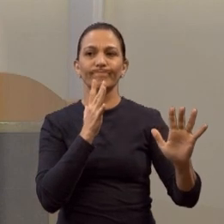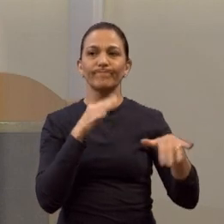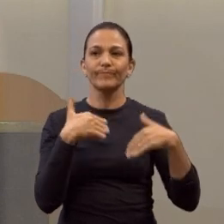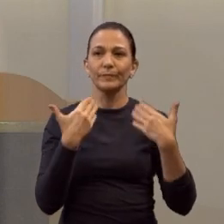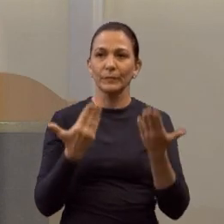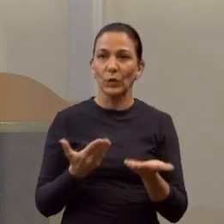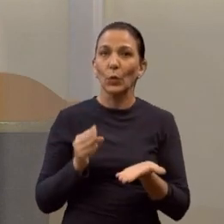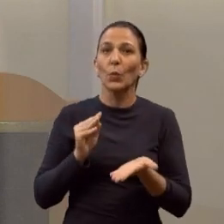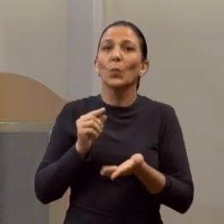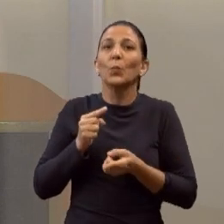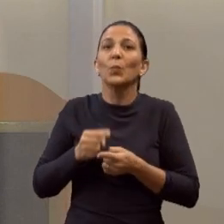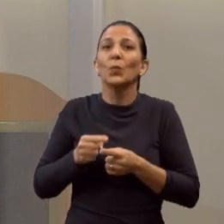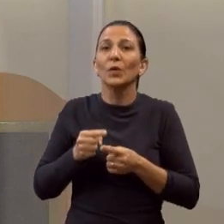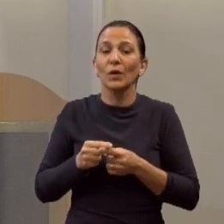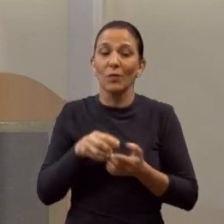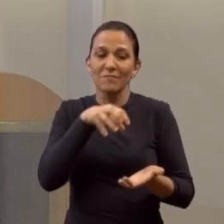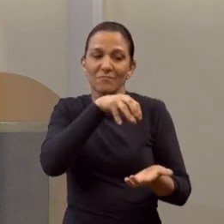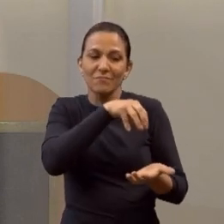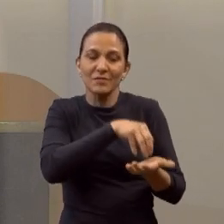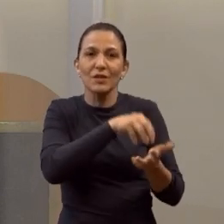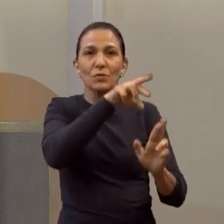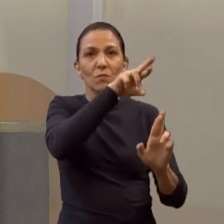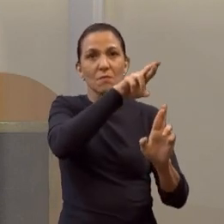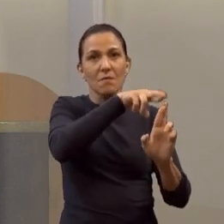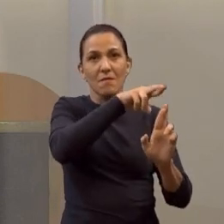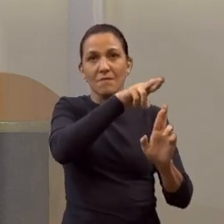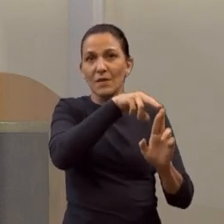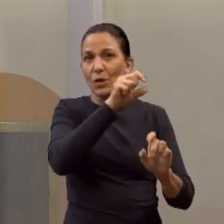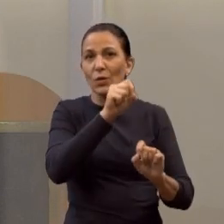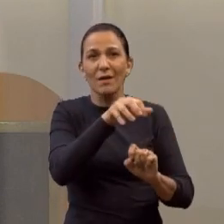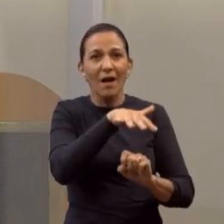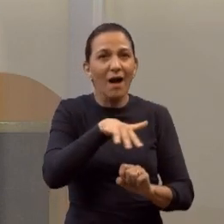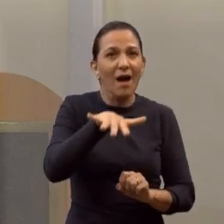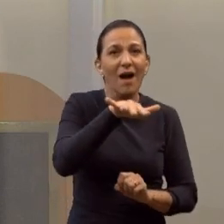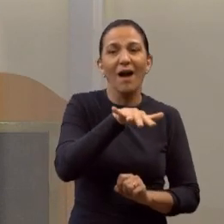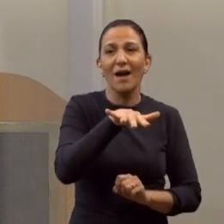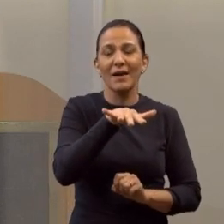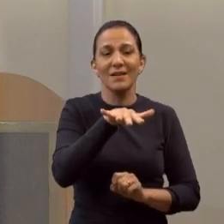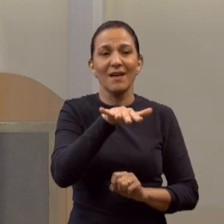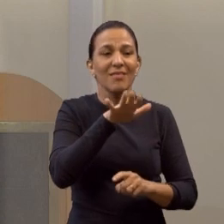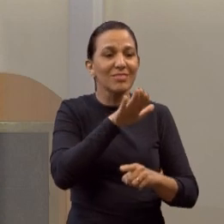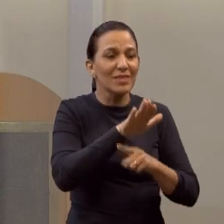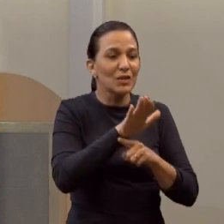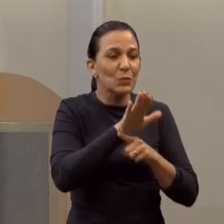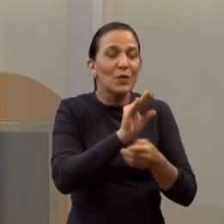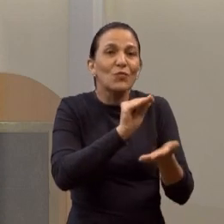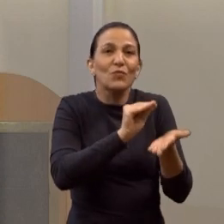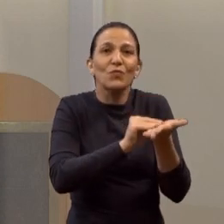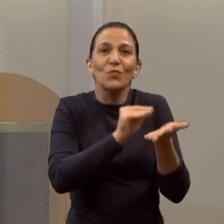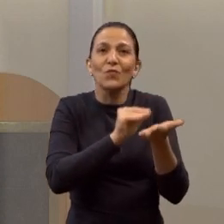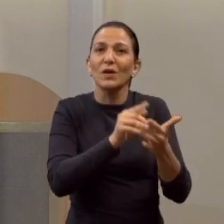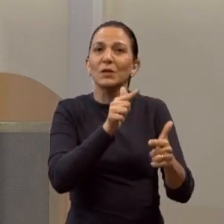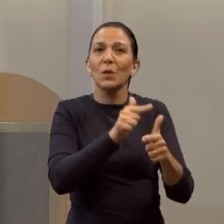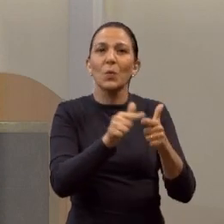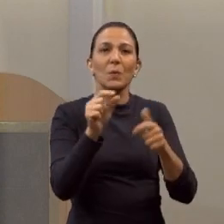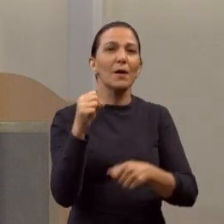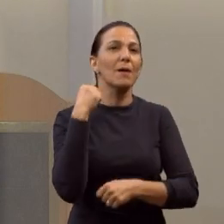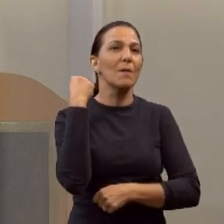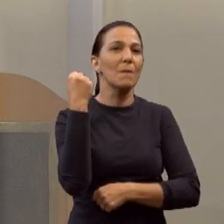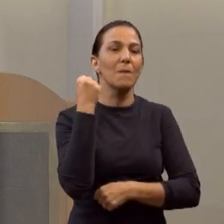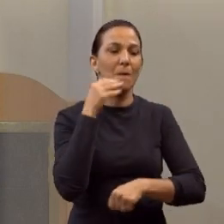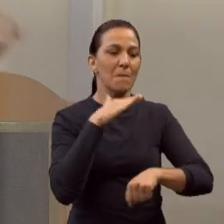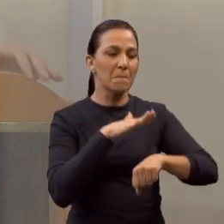minha gente? Porque o centro de referência ele não tem espaço para dar atendimento, e esse é o problema mais grave